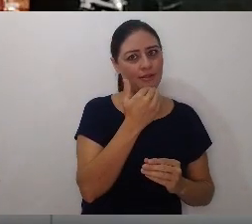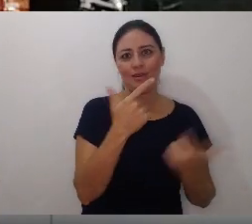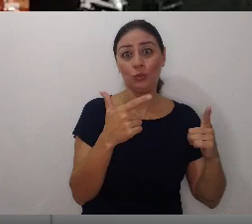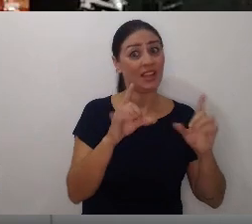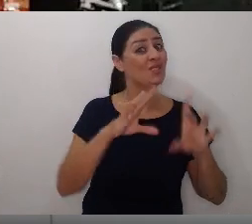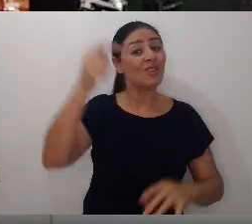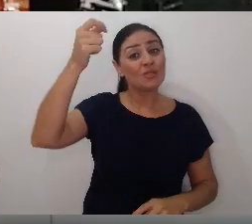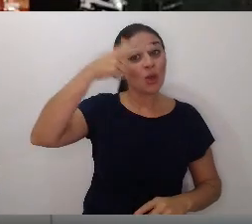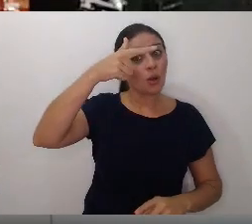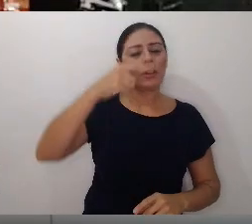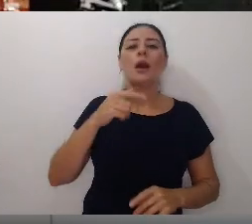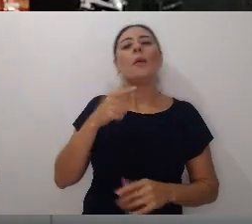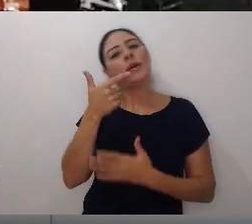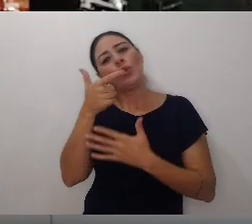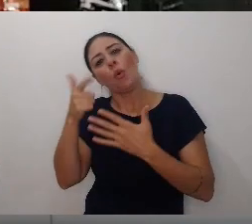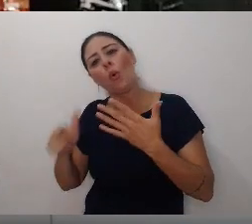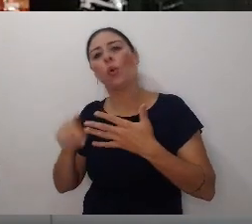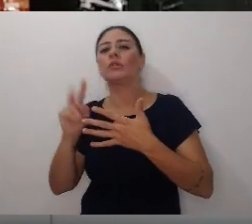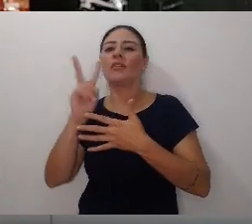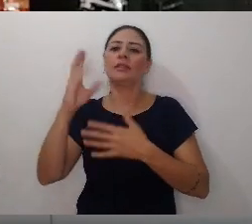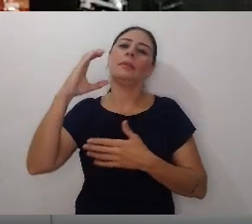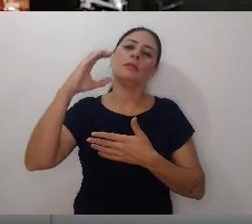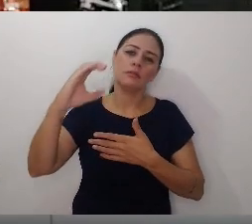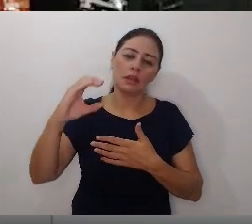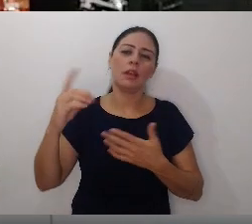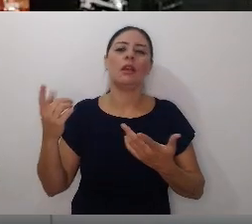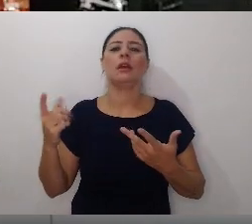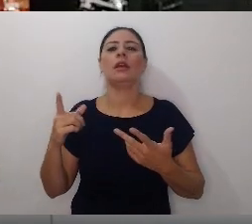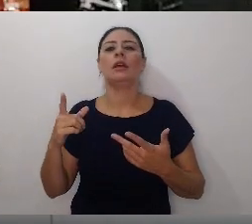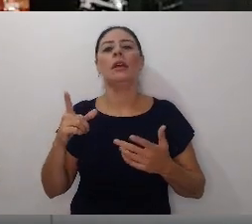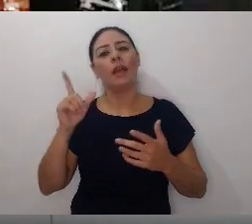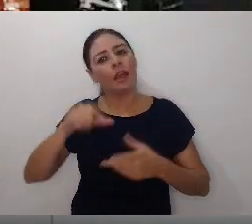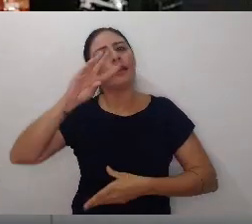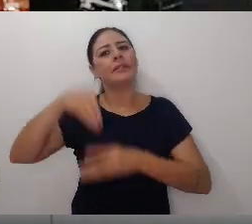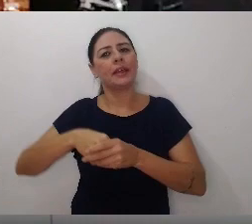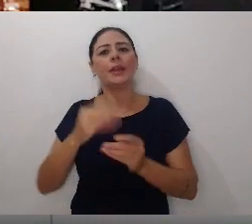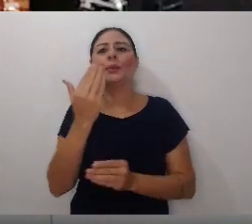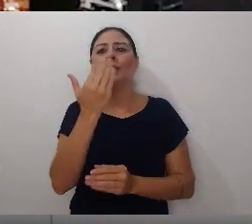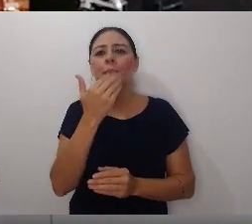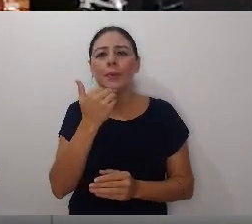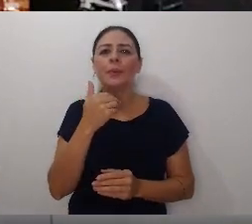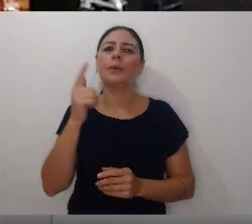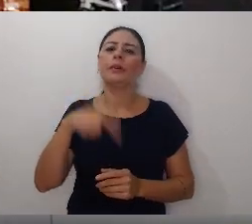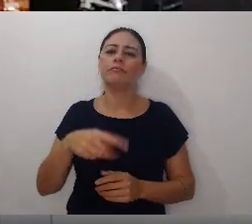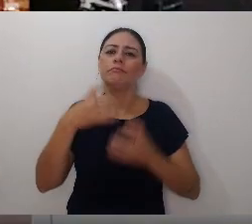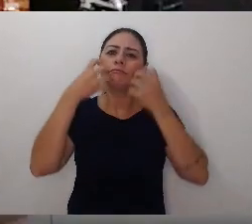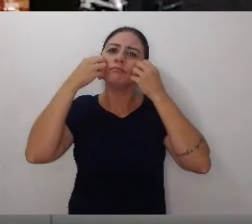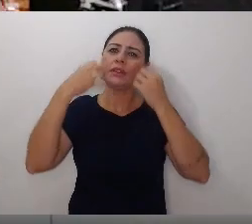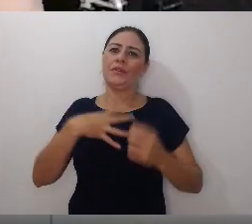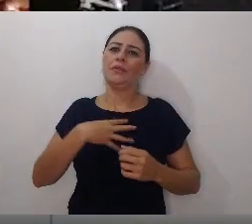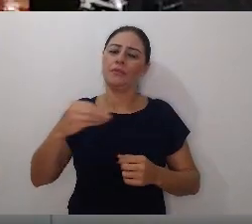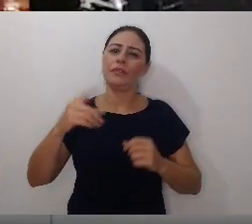em alimentação. É o sol ou aquelas 2 gotinhas ali. É isso. Agora, o